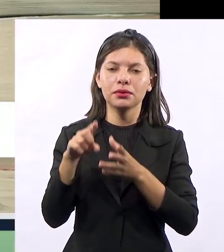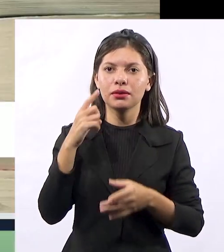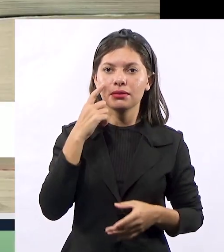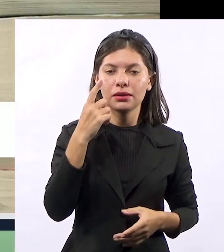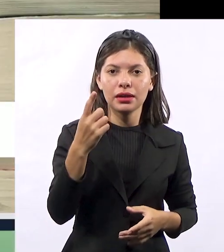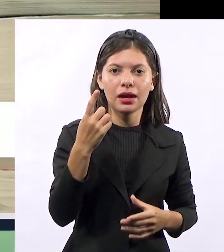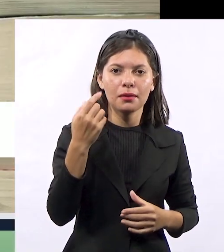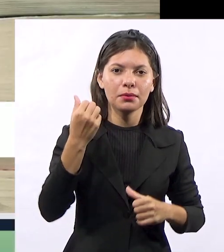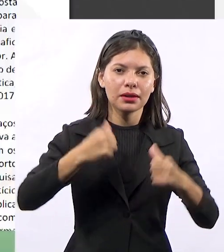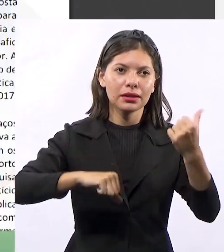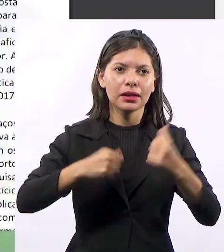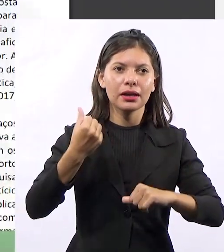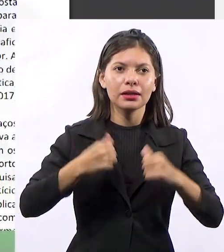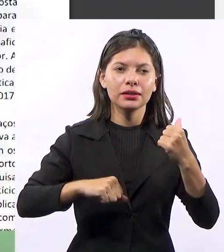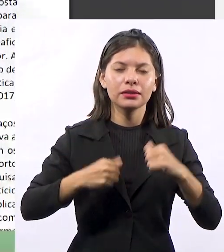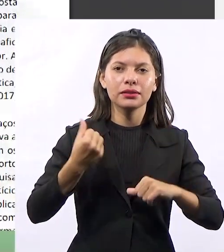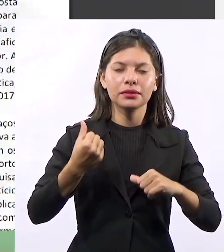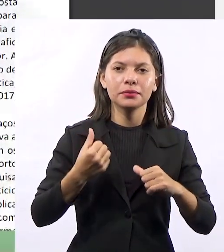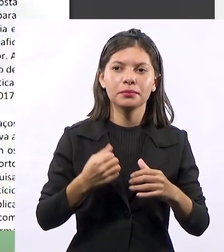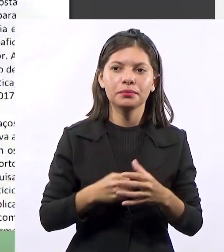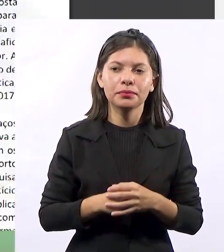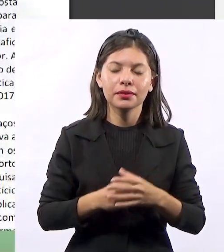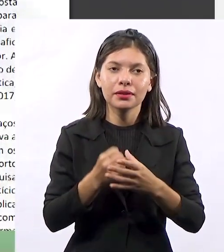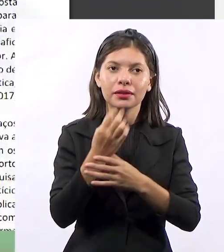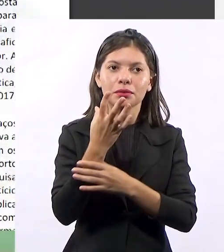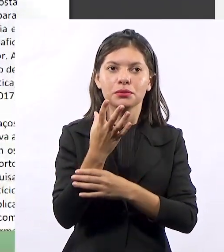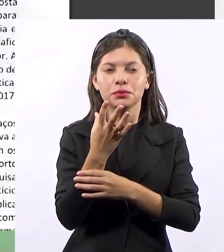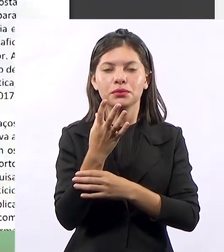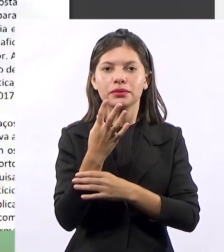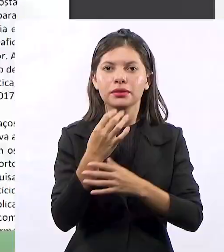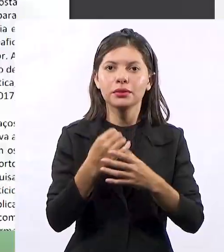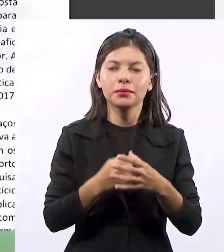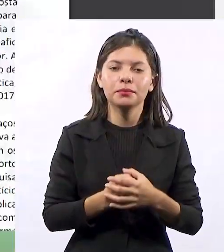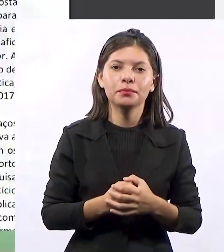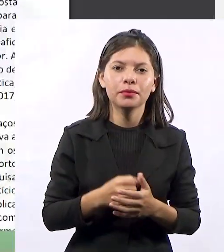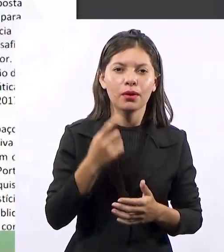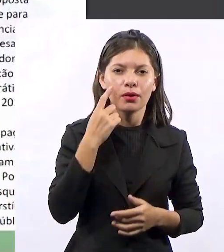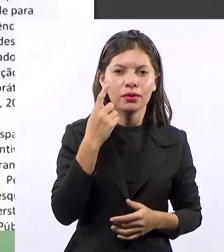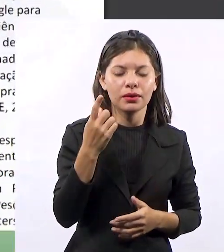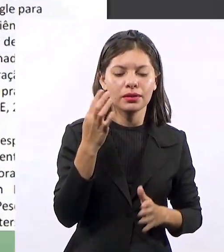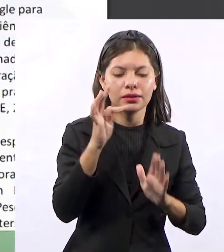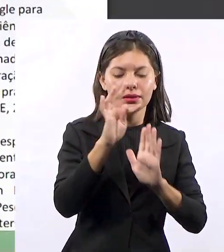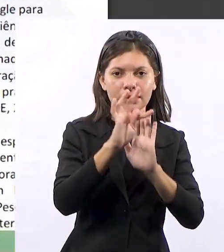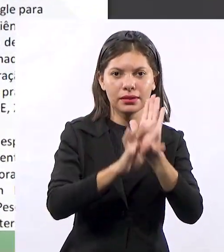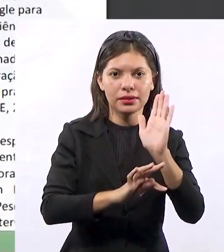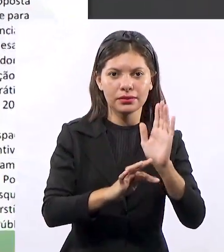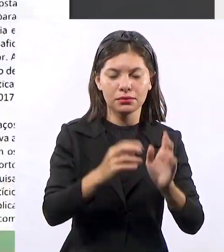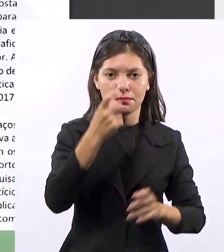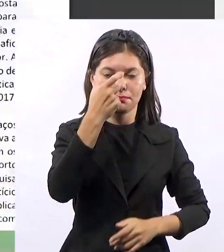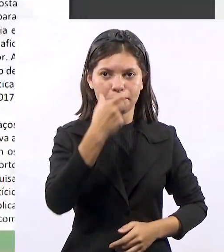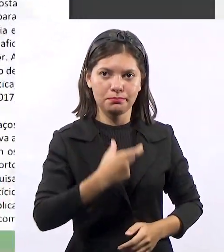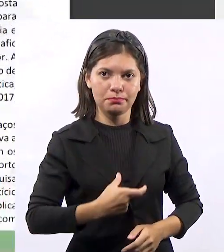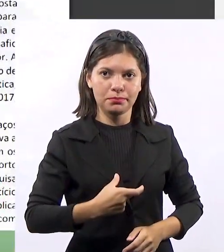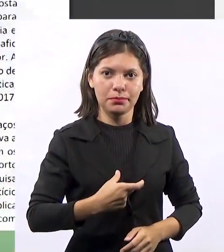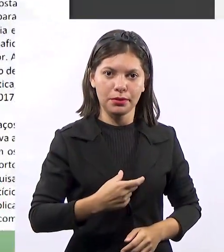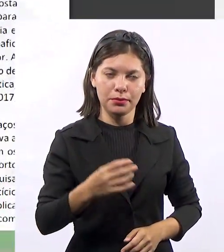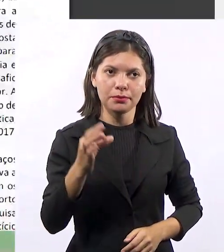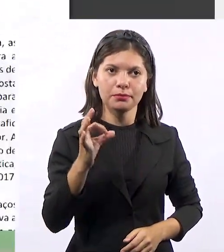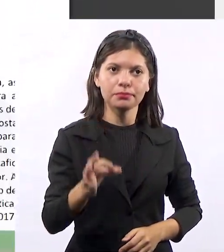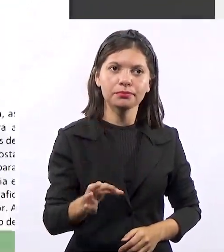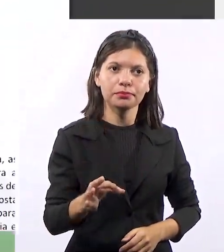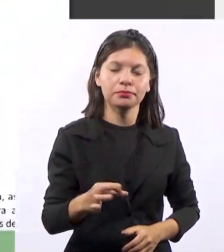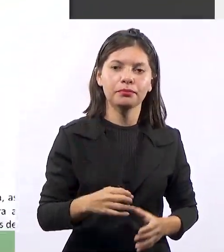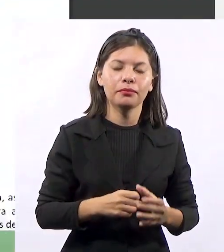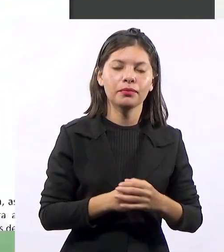gente vai olhar aqui pela perspectiva da desconstrução, ok? Olha, esse texto aqui é um texto